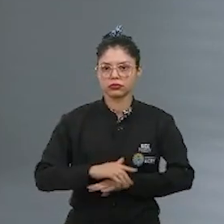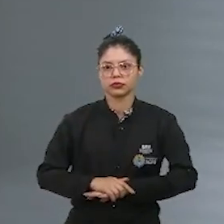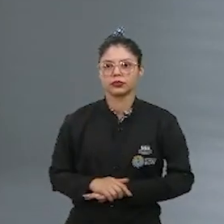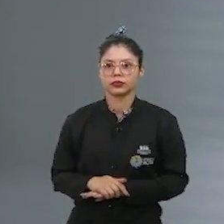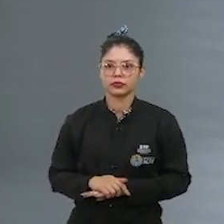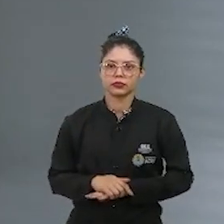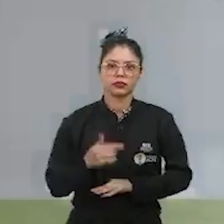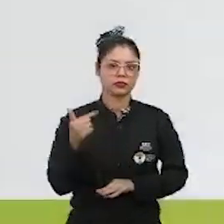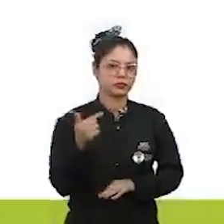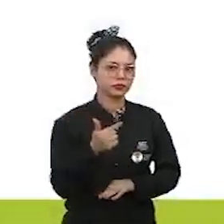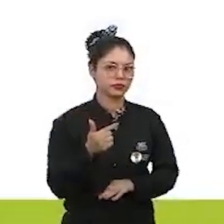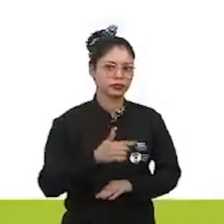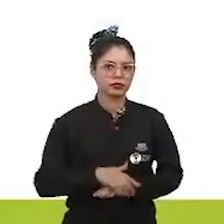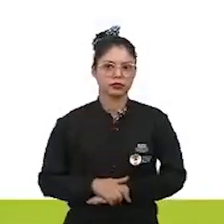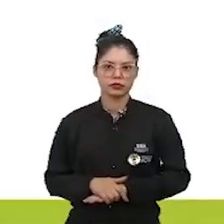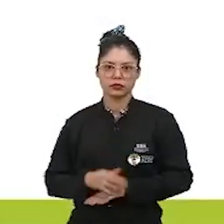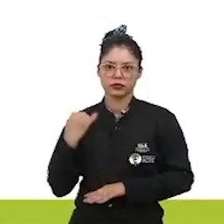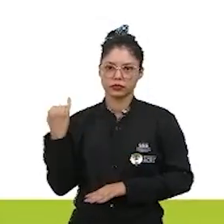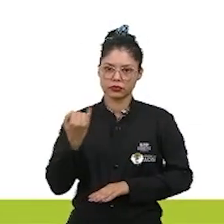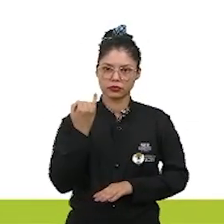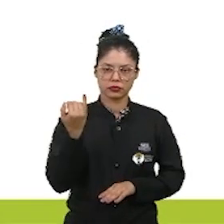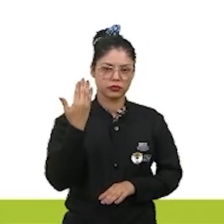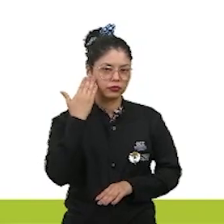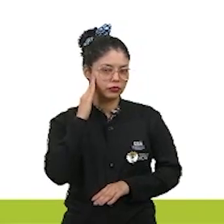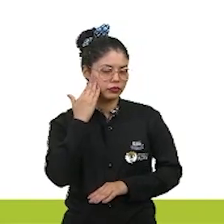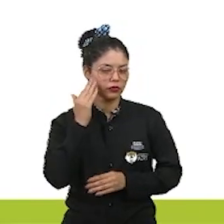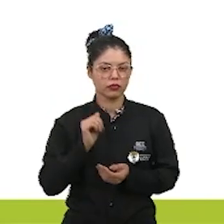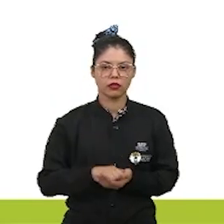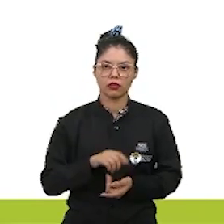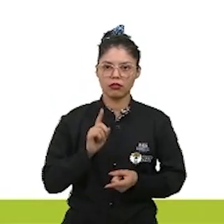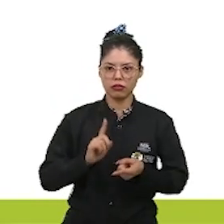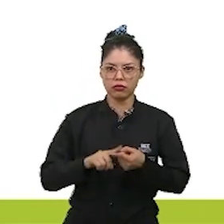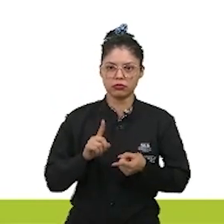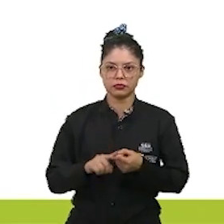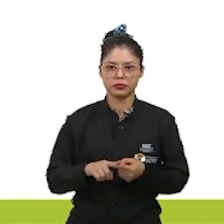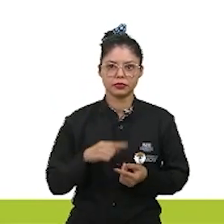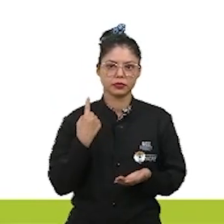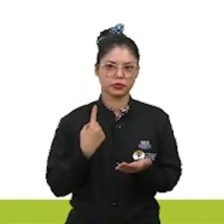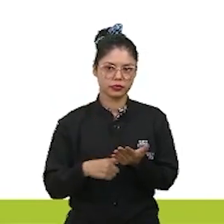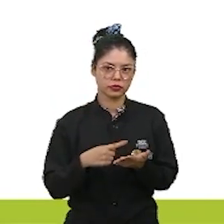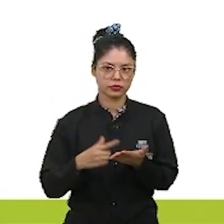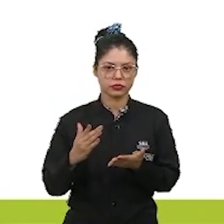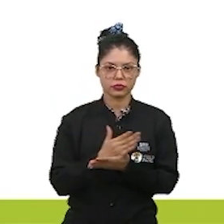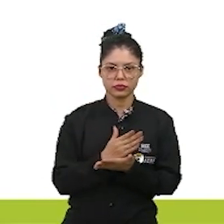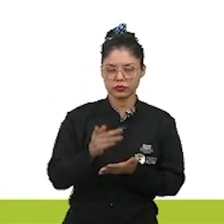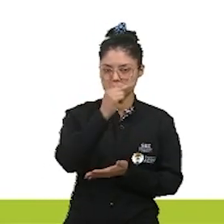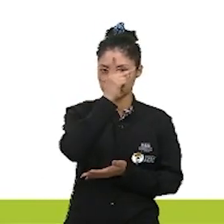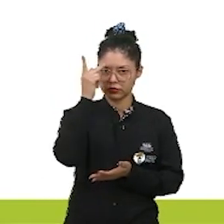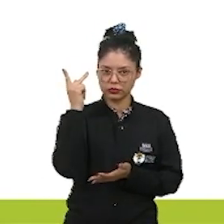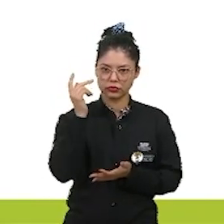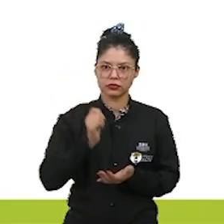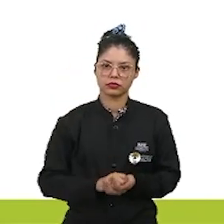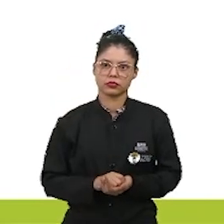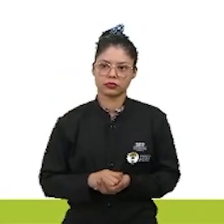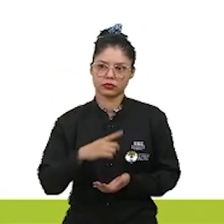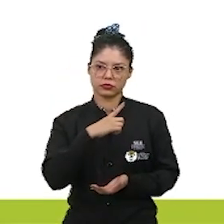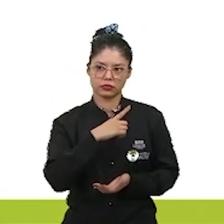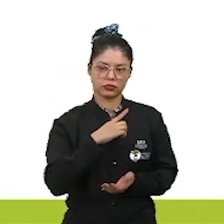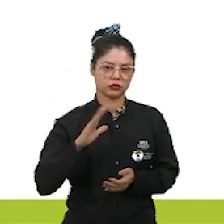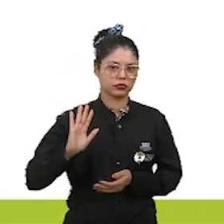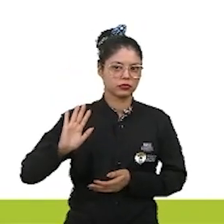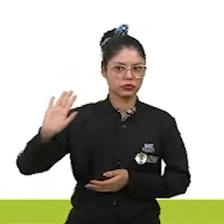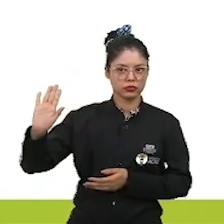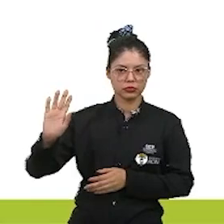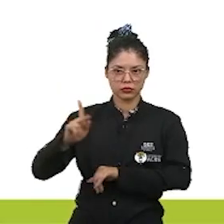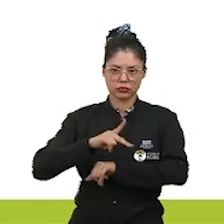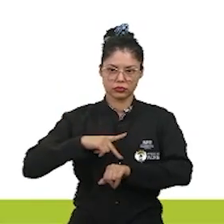Texto 2. É importante entender por que se consideram algumas pessoas que deixam